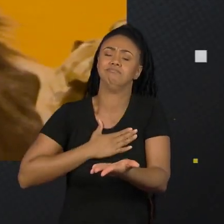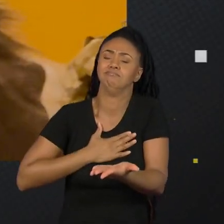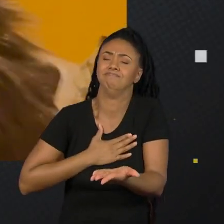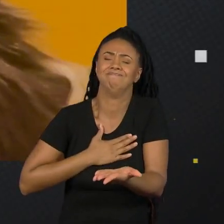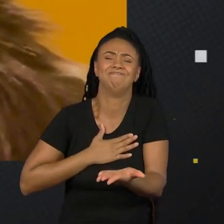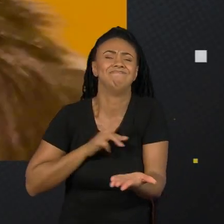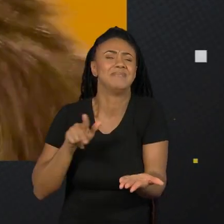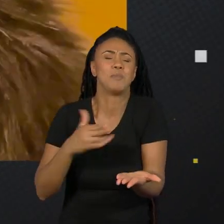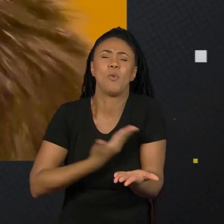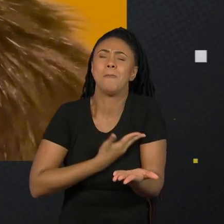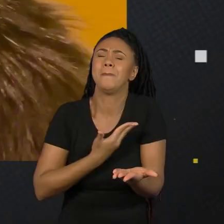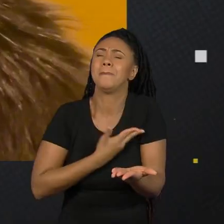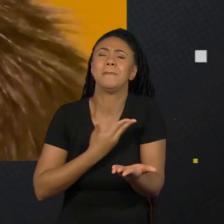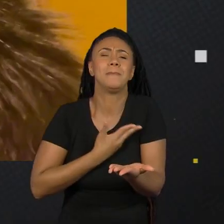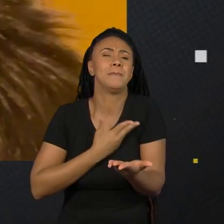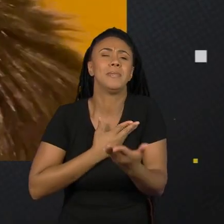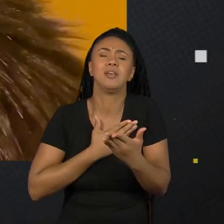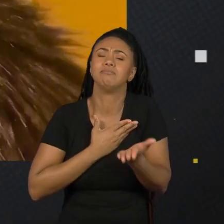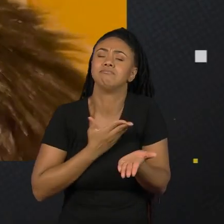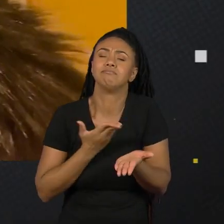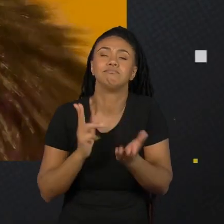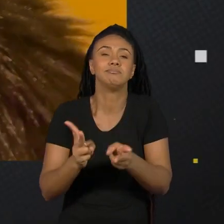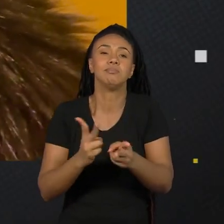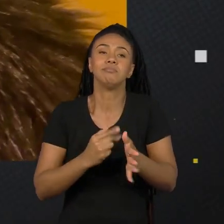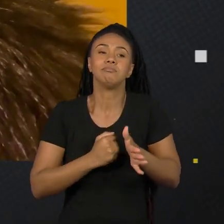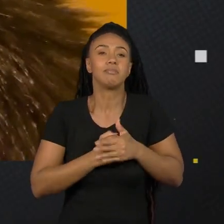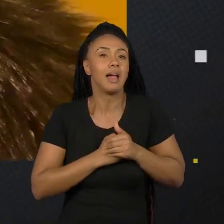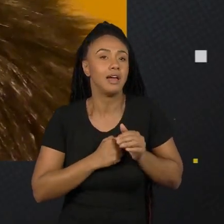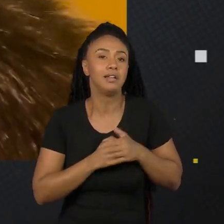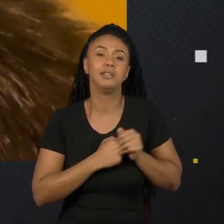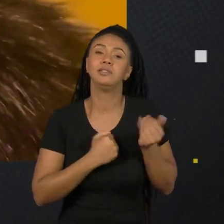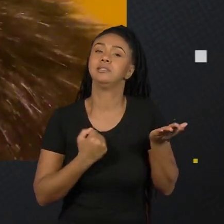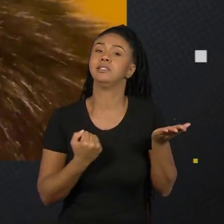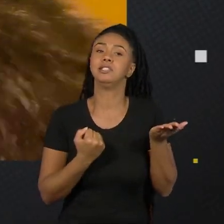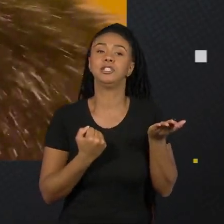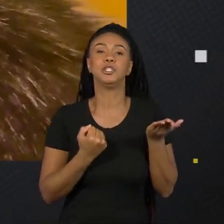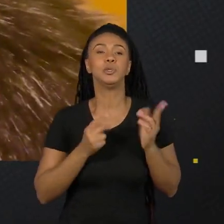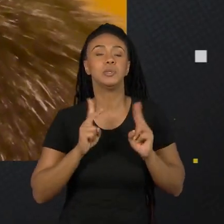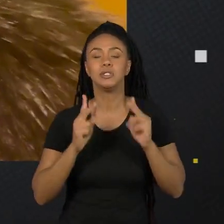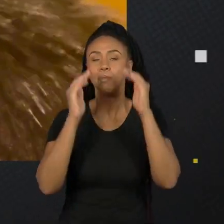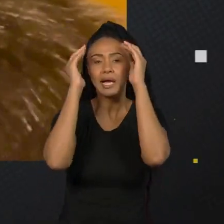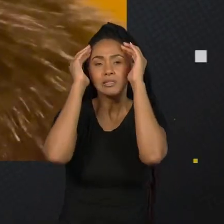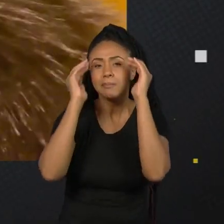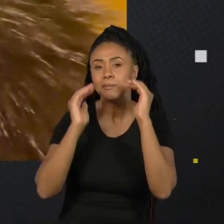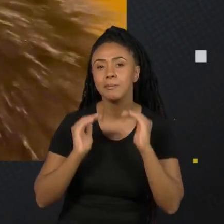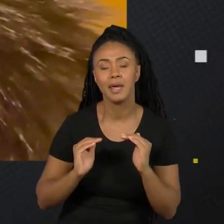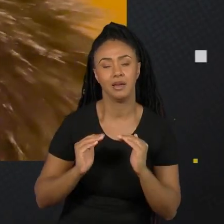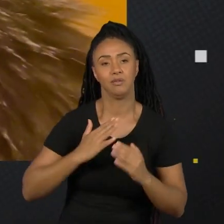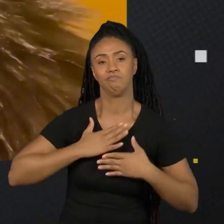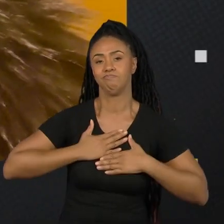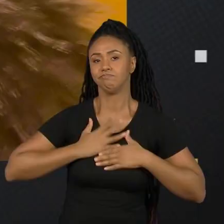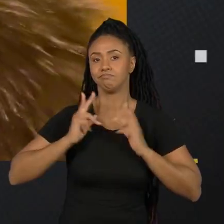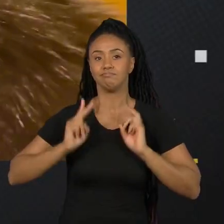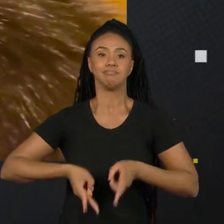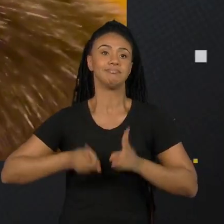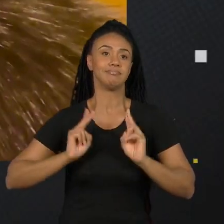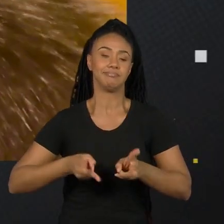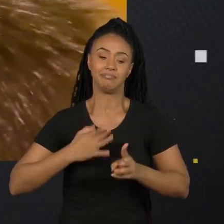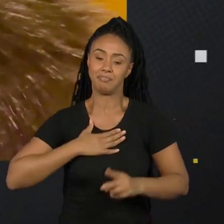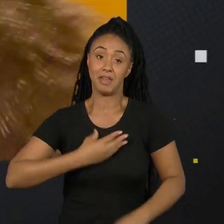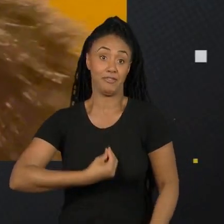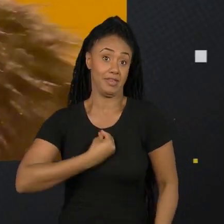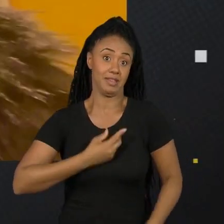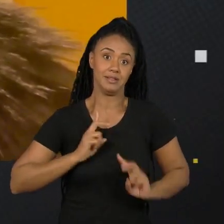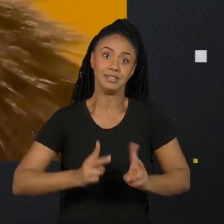esse amigo maravilhoso, todo carinho, toda a consideração, todo o respeito que ele sempre teve por mim, pela minha